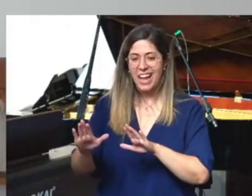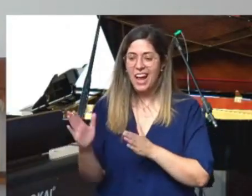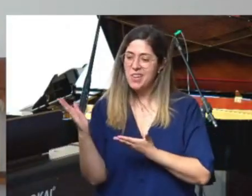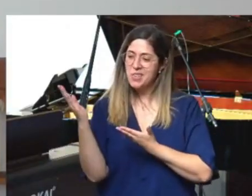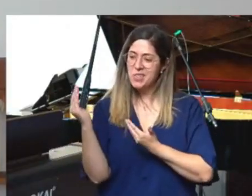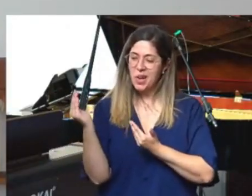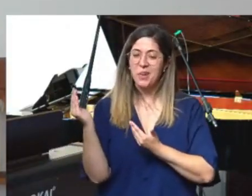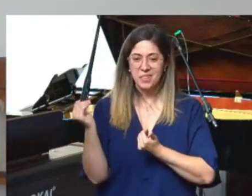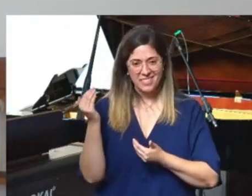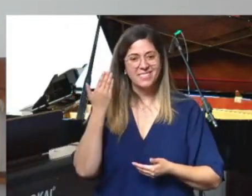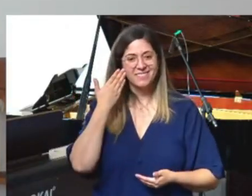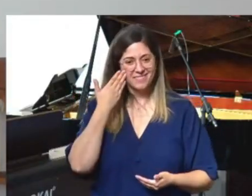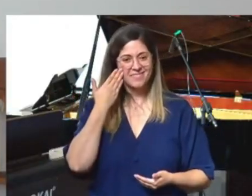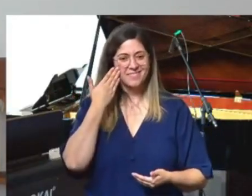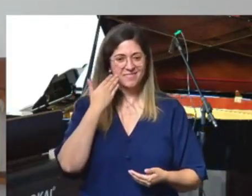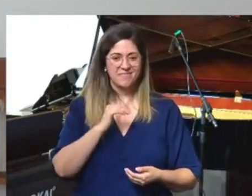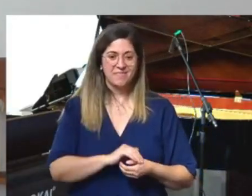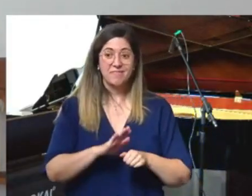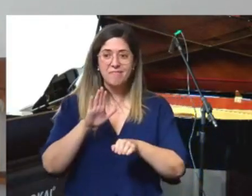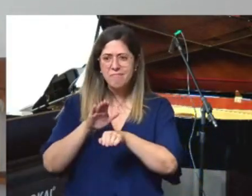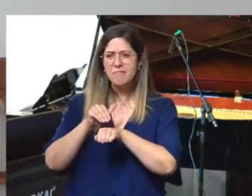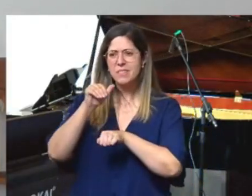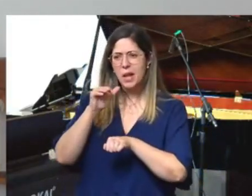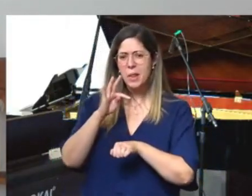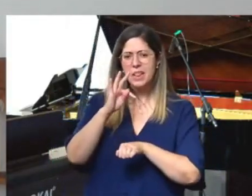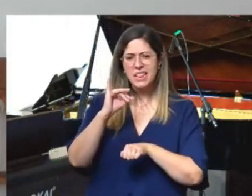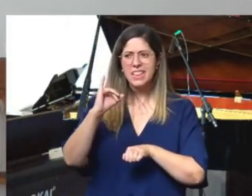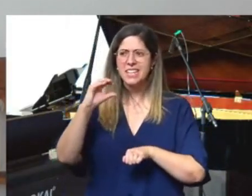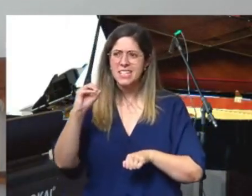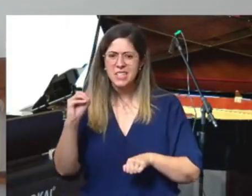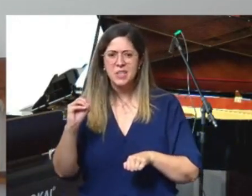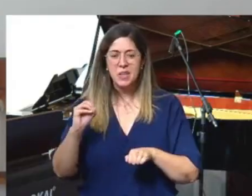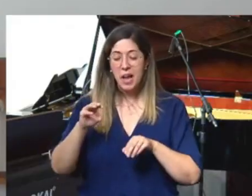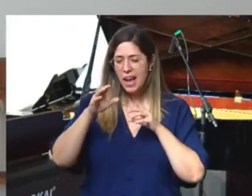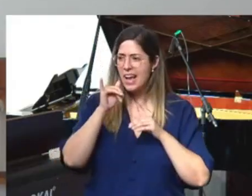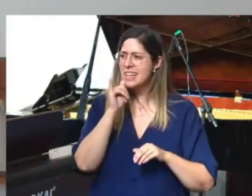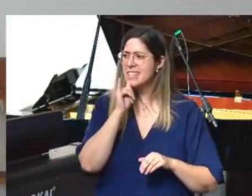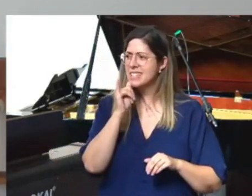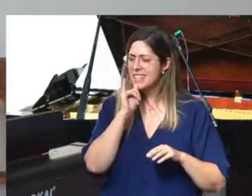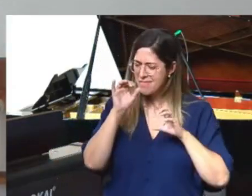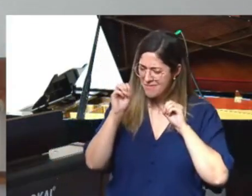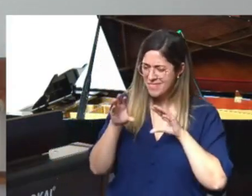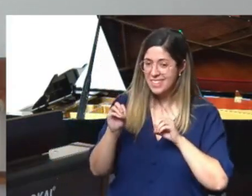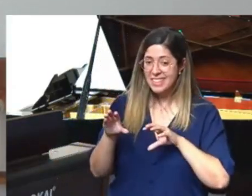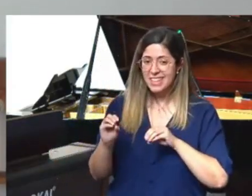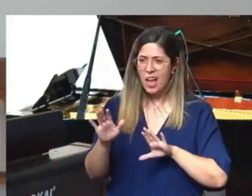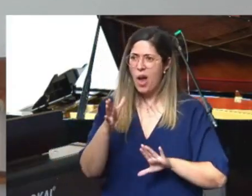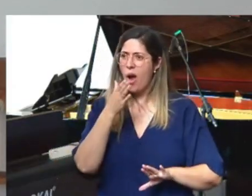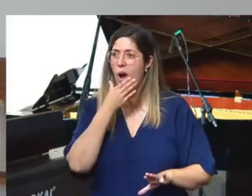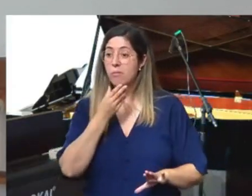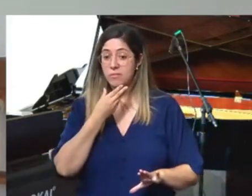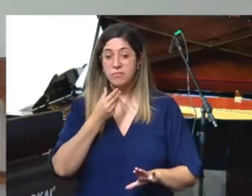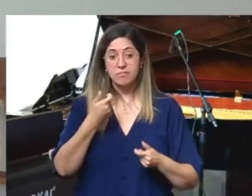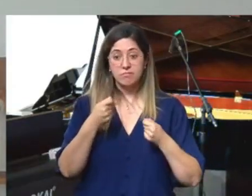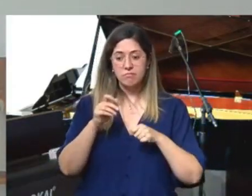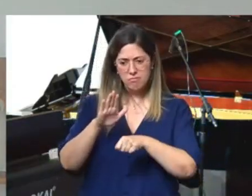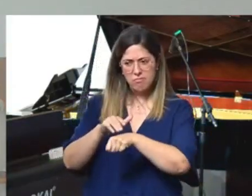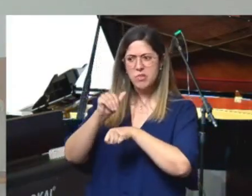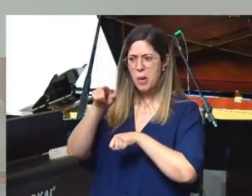de uma forma bem particular, chamando a Tito a ser este exemplo de homem no meio da igreja.